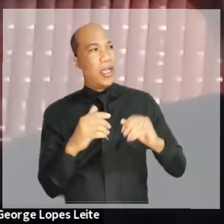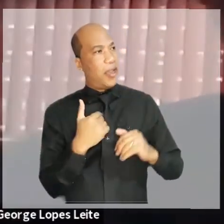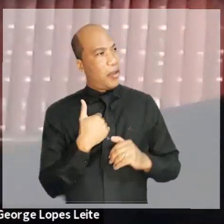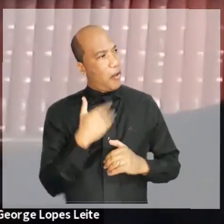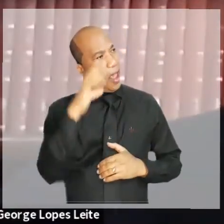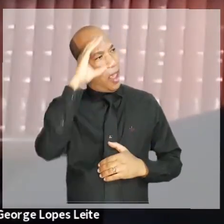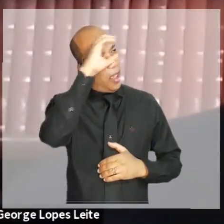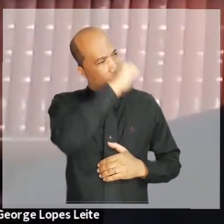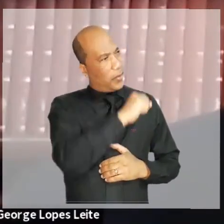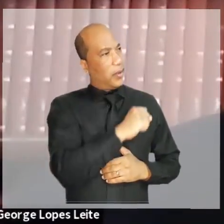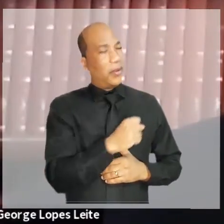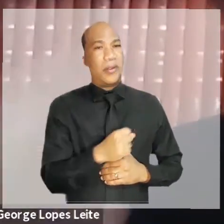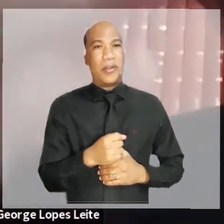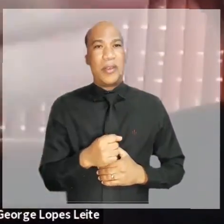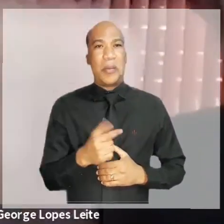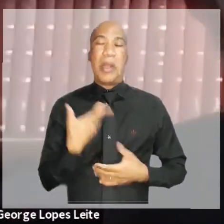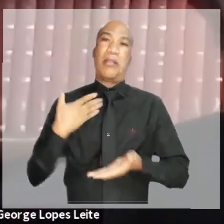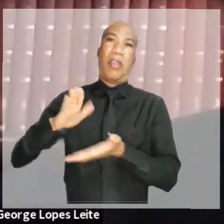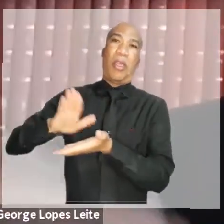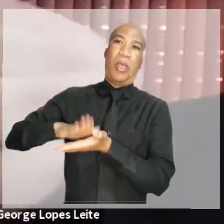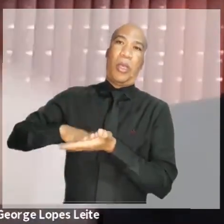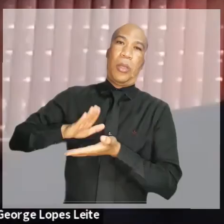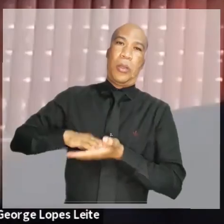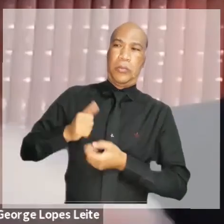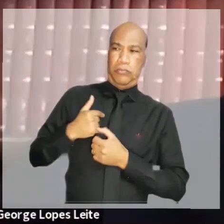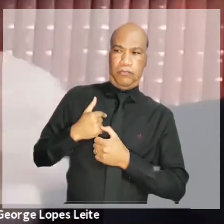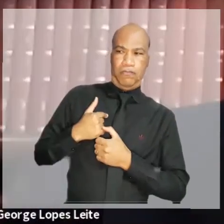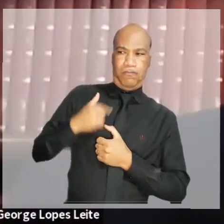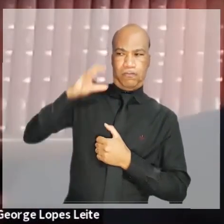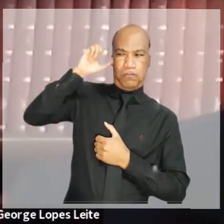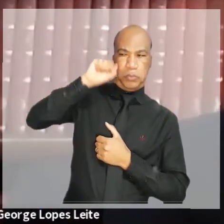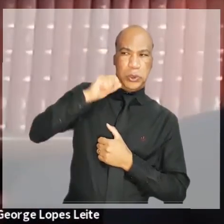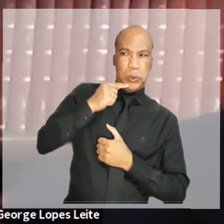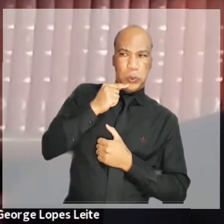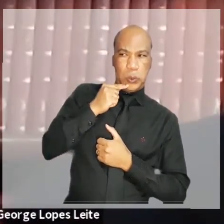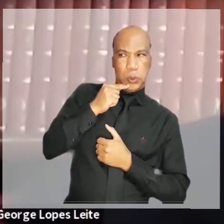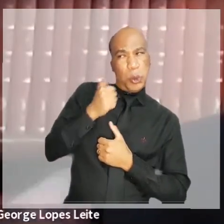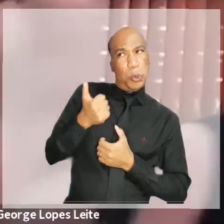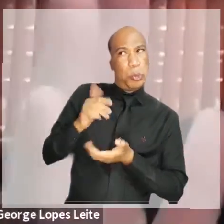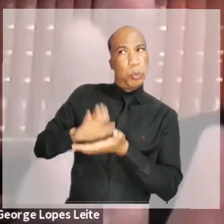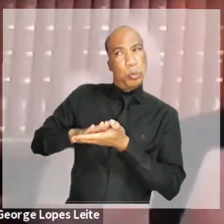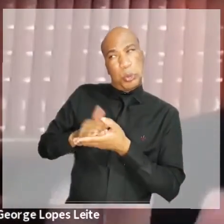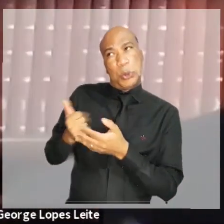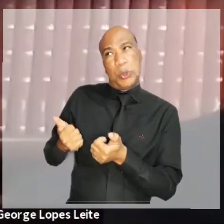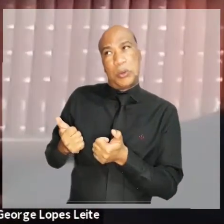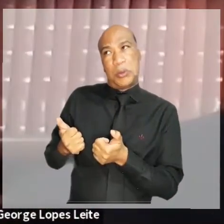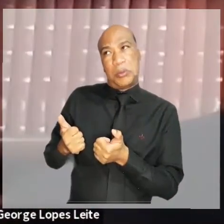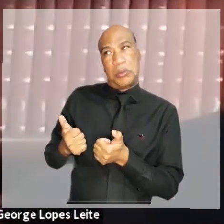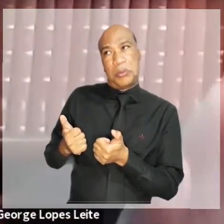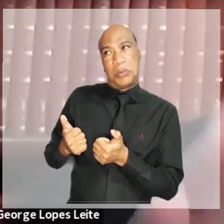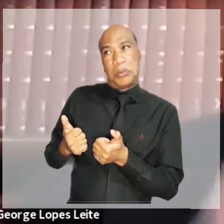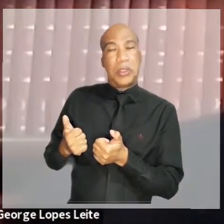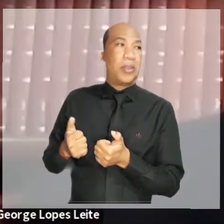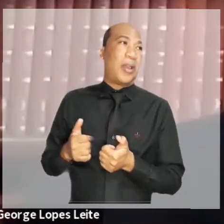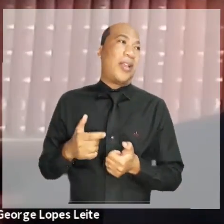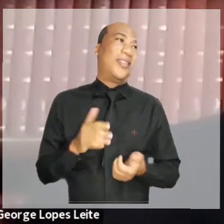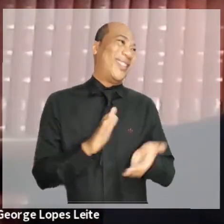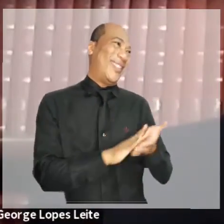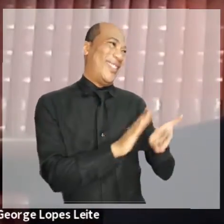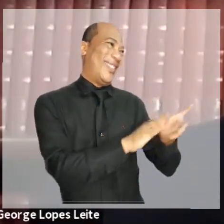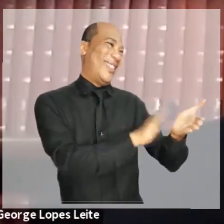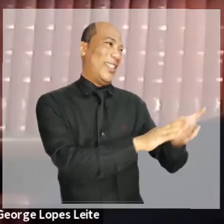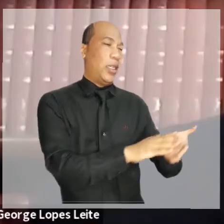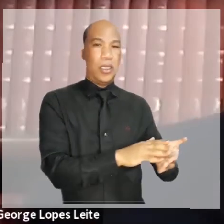verdade, gostaria de dizer outras coisas. Portanto, a crítica é sempre muito construtiva. Então, agradecimento a todos os